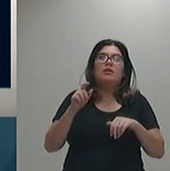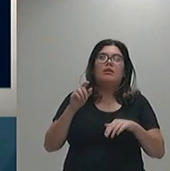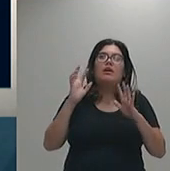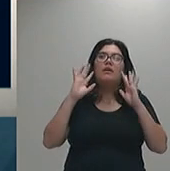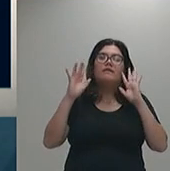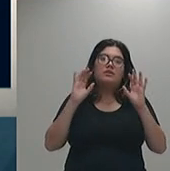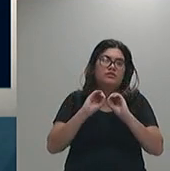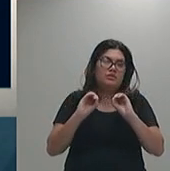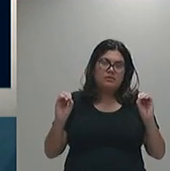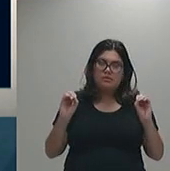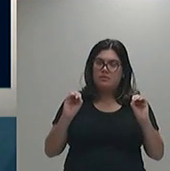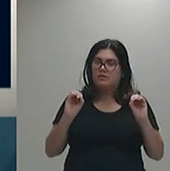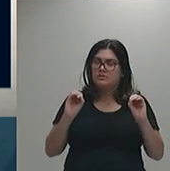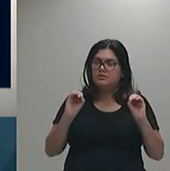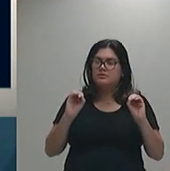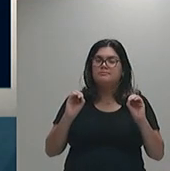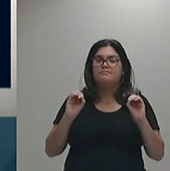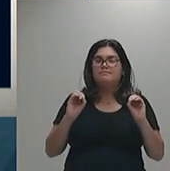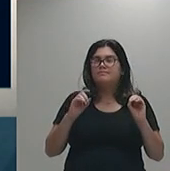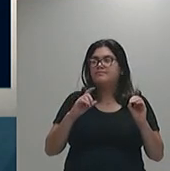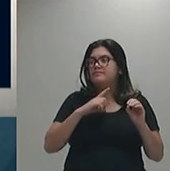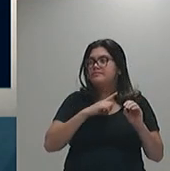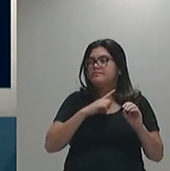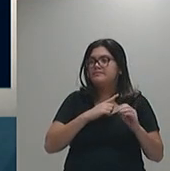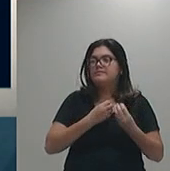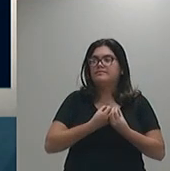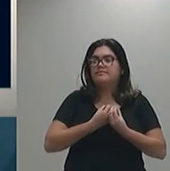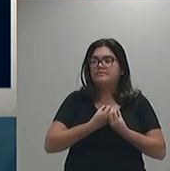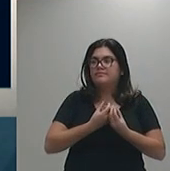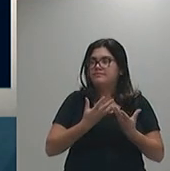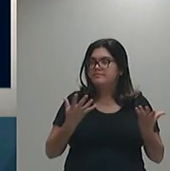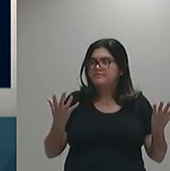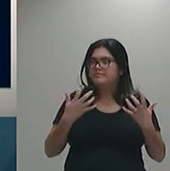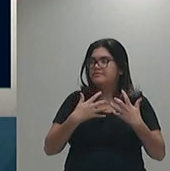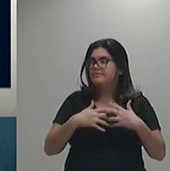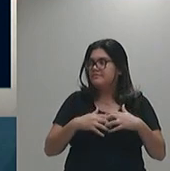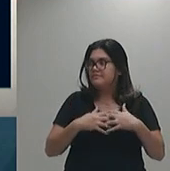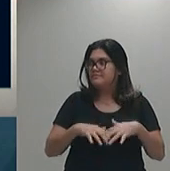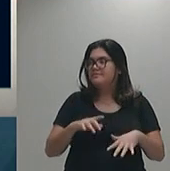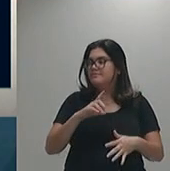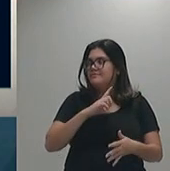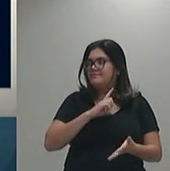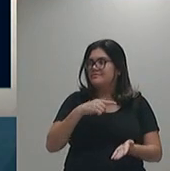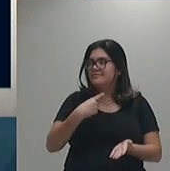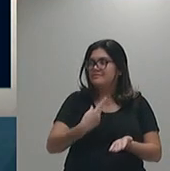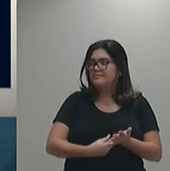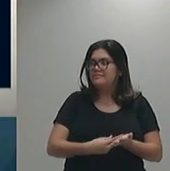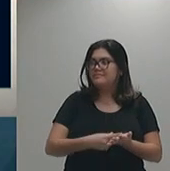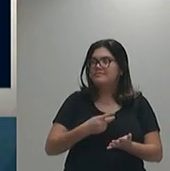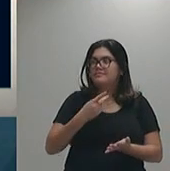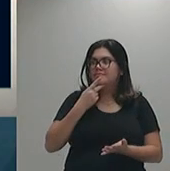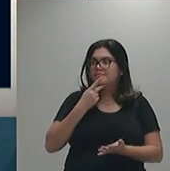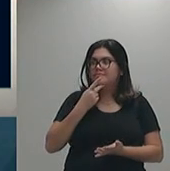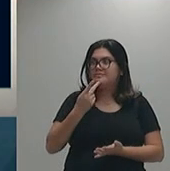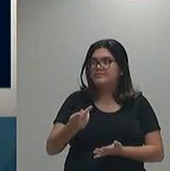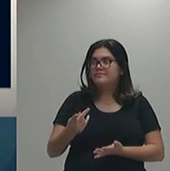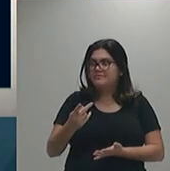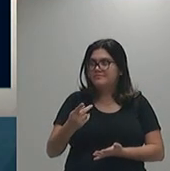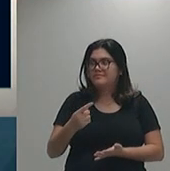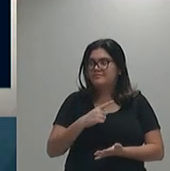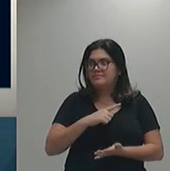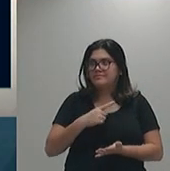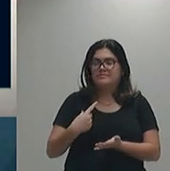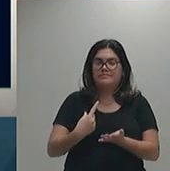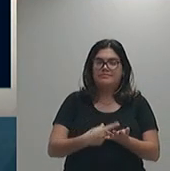acho que as decisões nossas são muito refletidas ao contrário do que se falou no início as ações Aqui